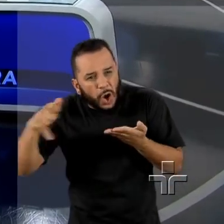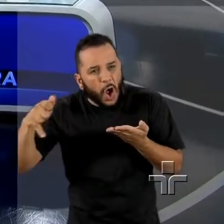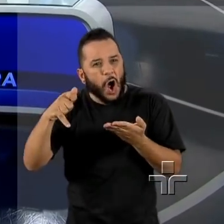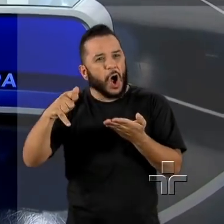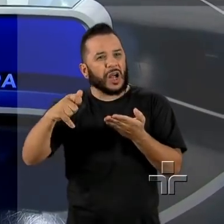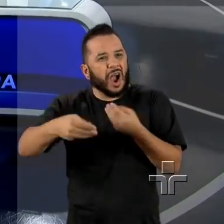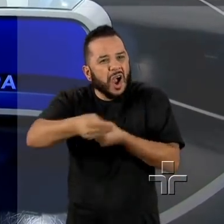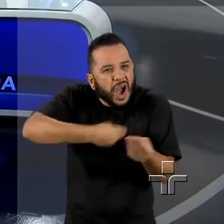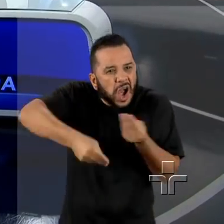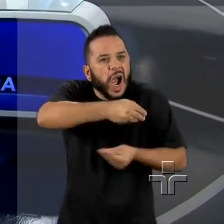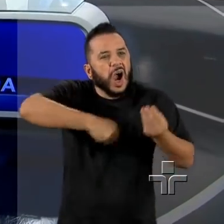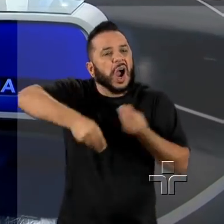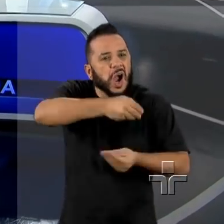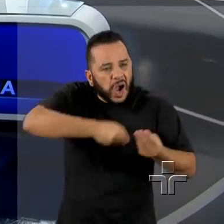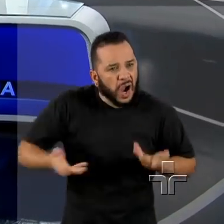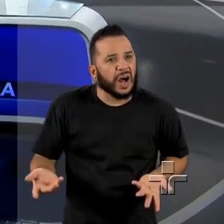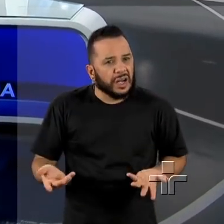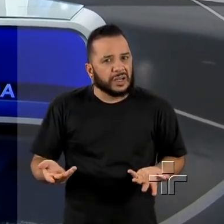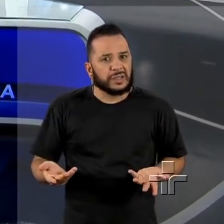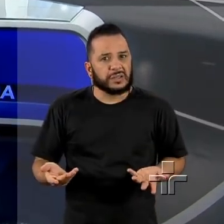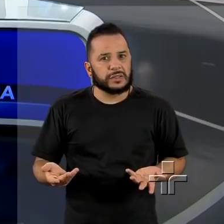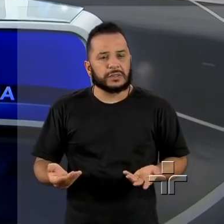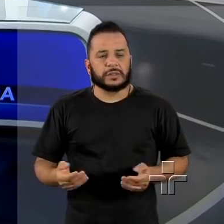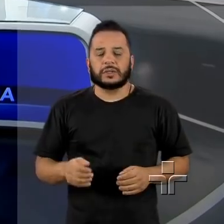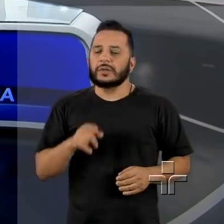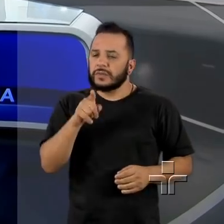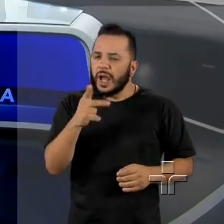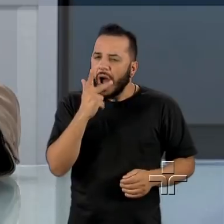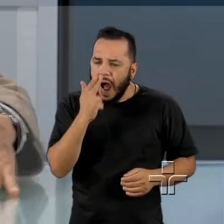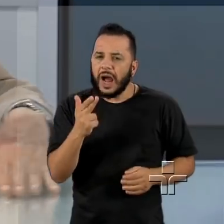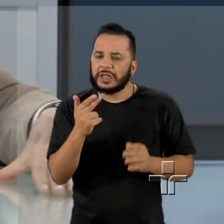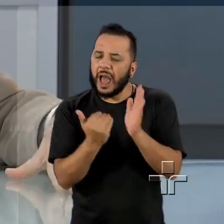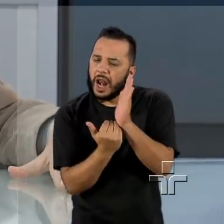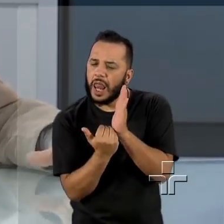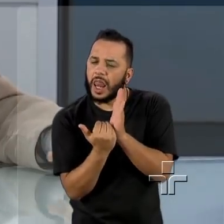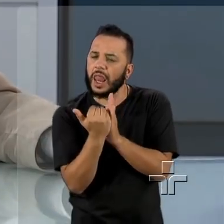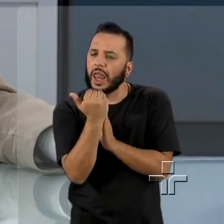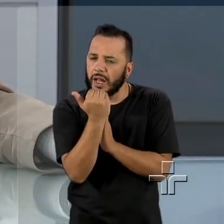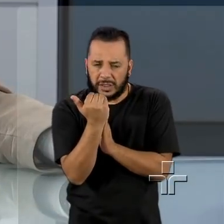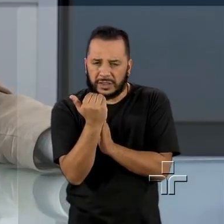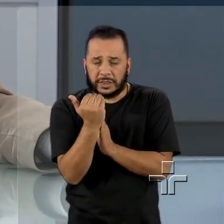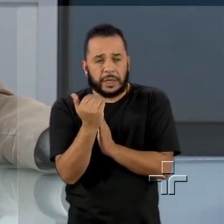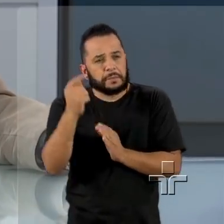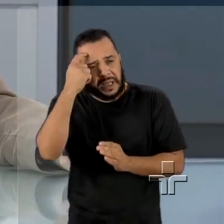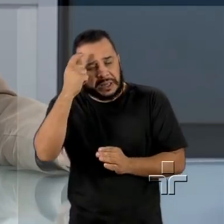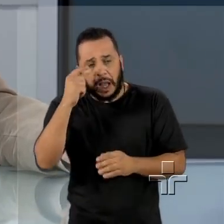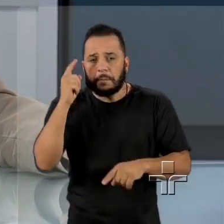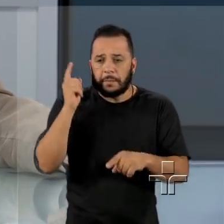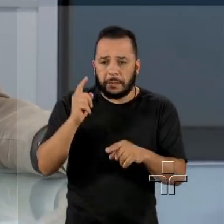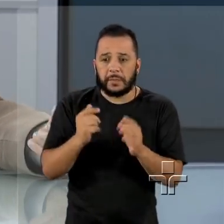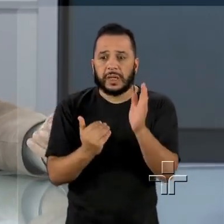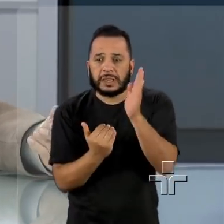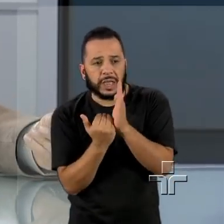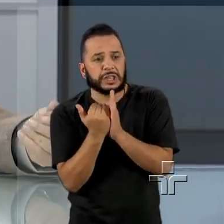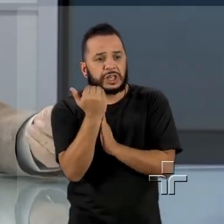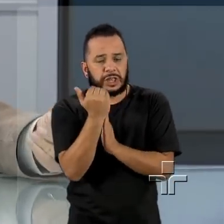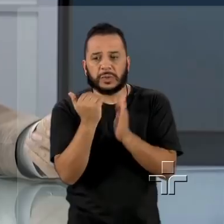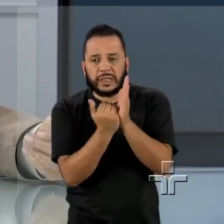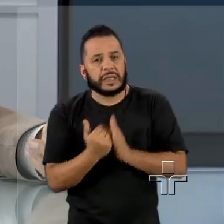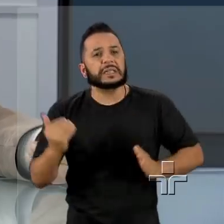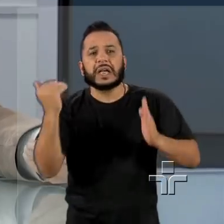de infraestrutura, de equipamento, de tudo isso. Eu acho a coisa mais normal do mundo que ele discuta com os candidatos, já que o governo ao